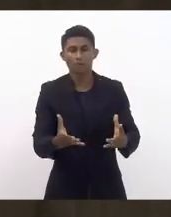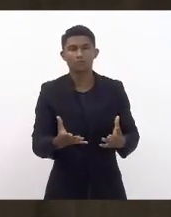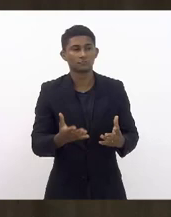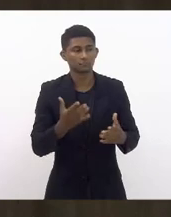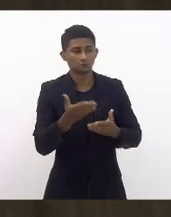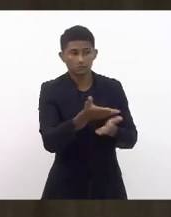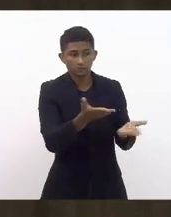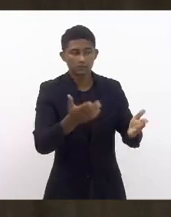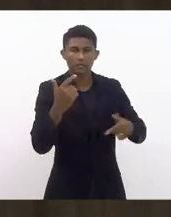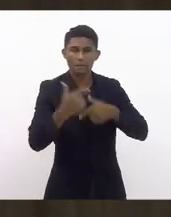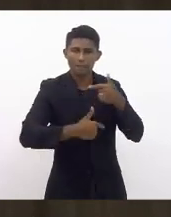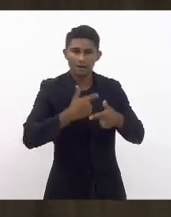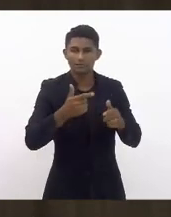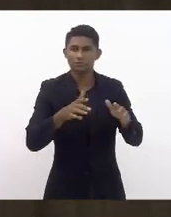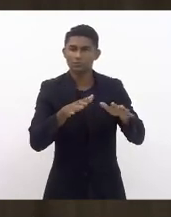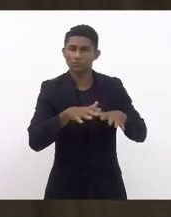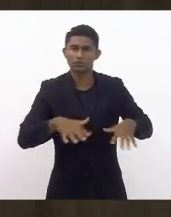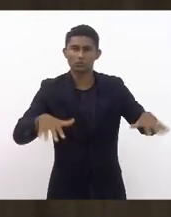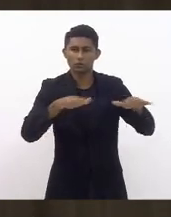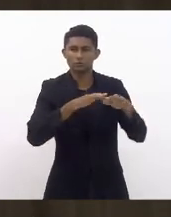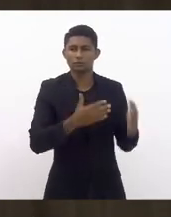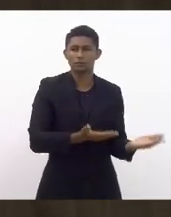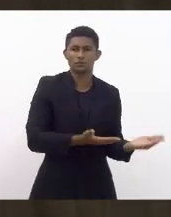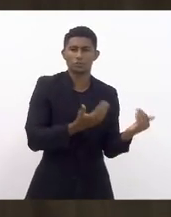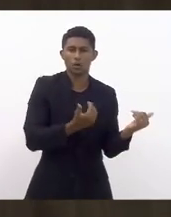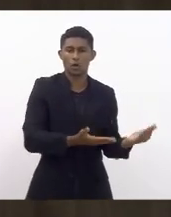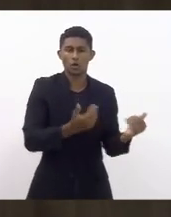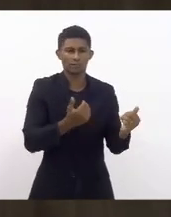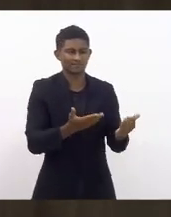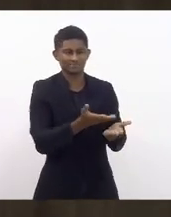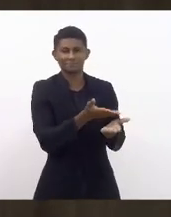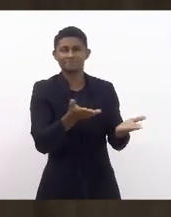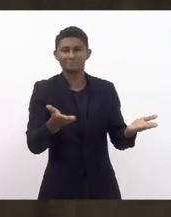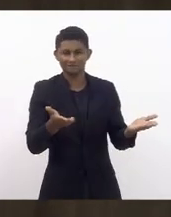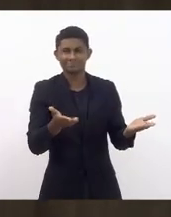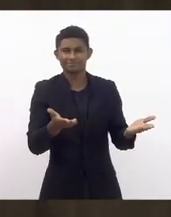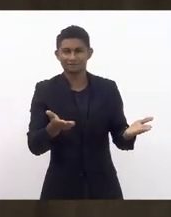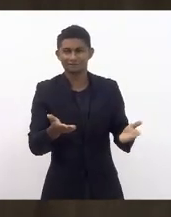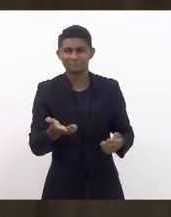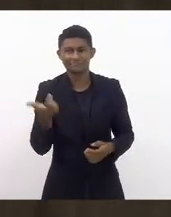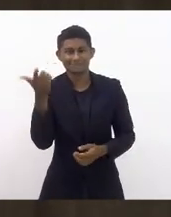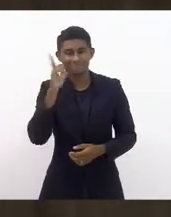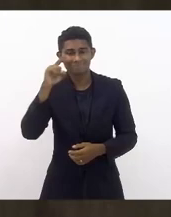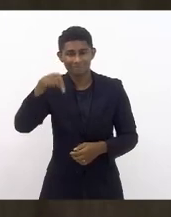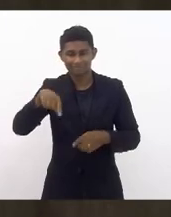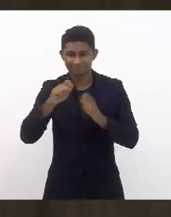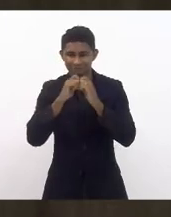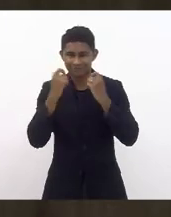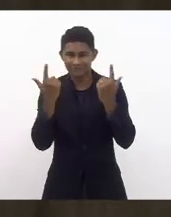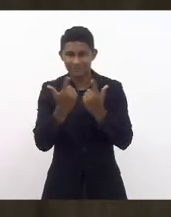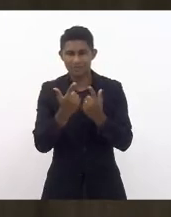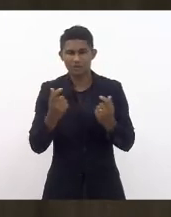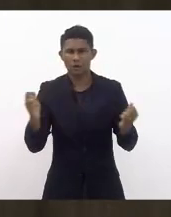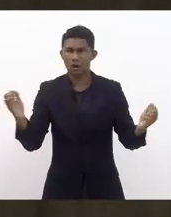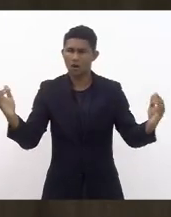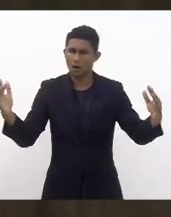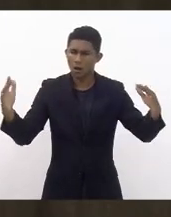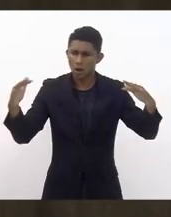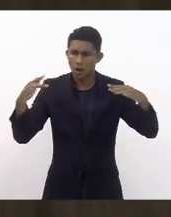trabalhadores, viva essa juventude que está aí, que trouxe para aqui, para dentro dessa casa,